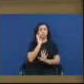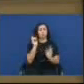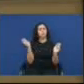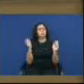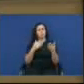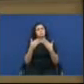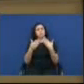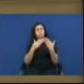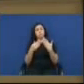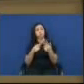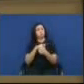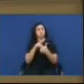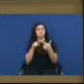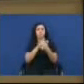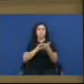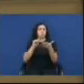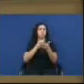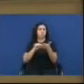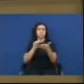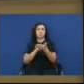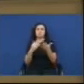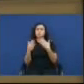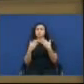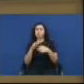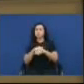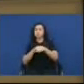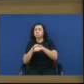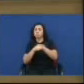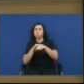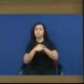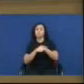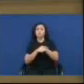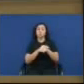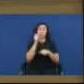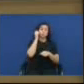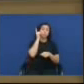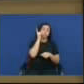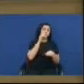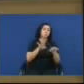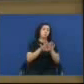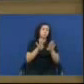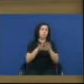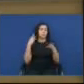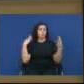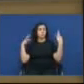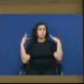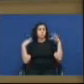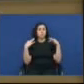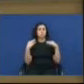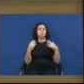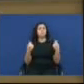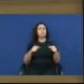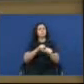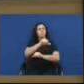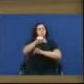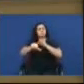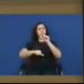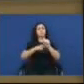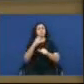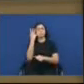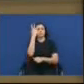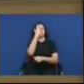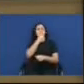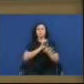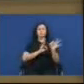podemos falar com os dois, né, tanto a Secretaria da Cultura quanto também a parte do turismo, que revitalizem a Gruta